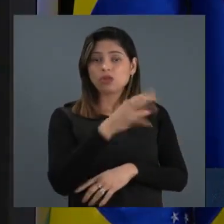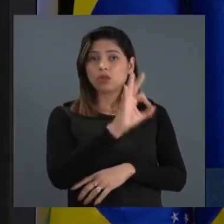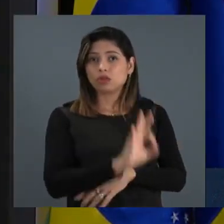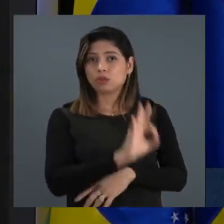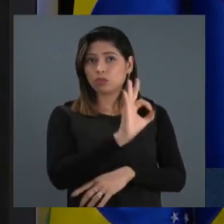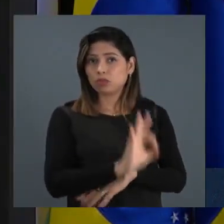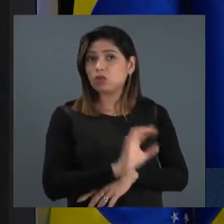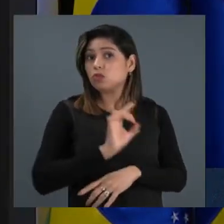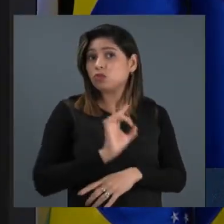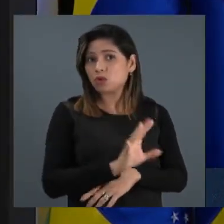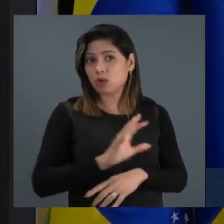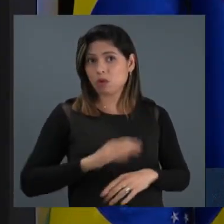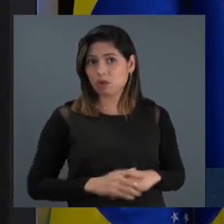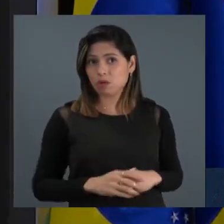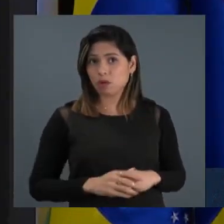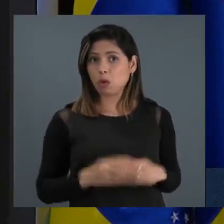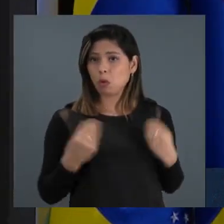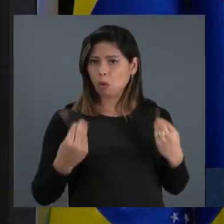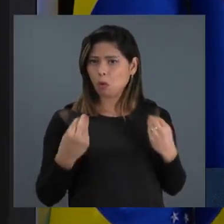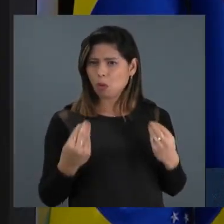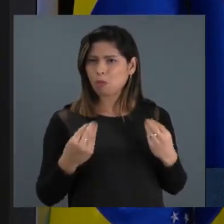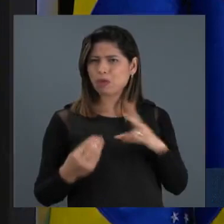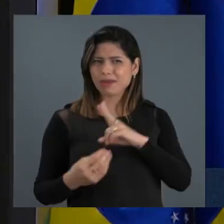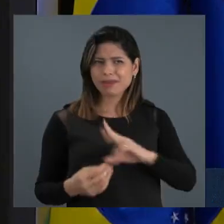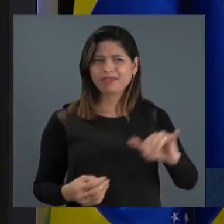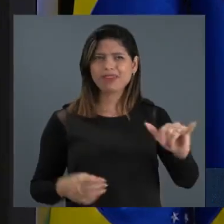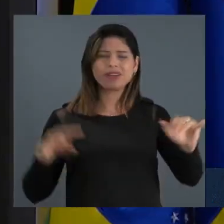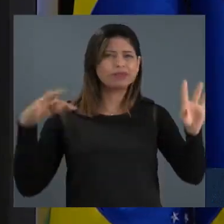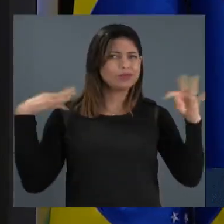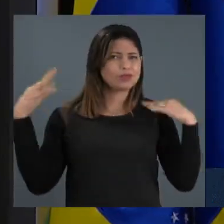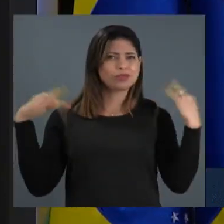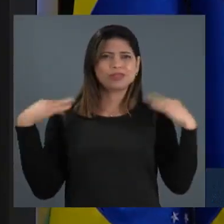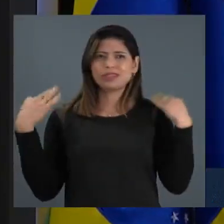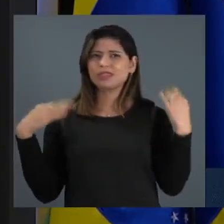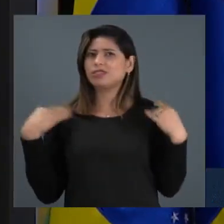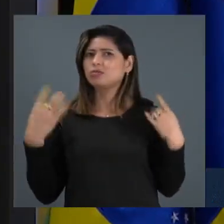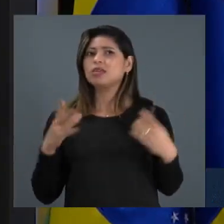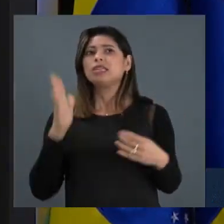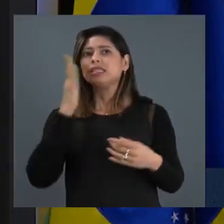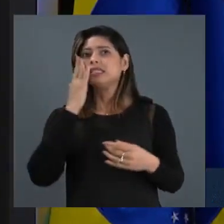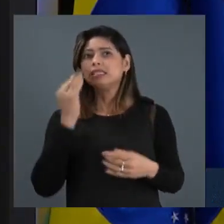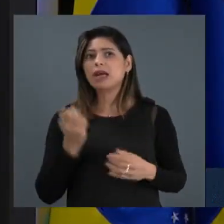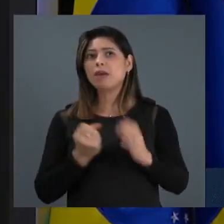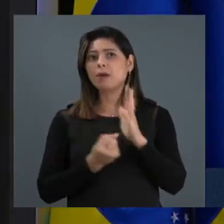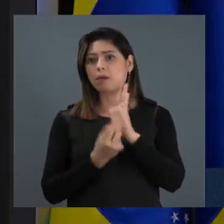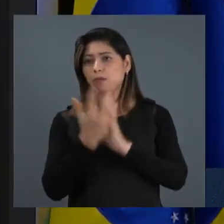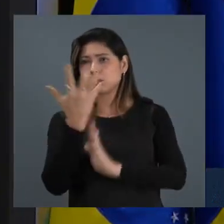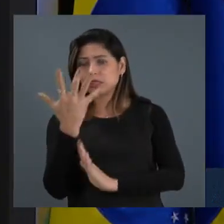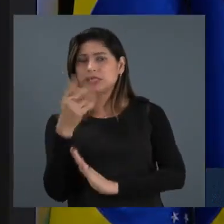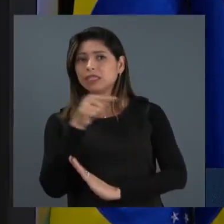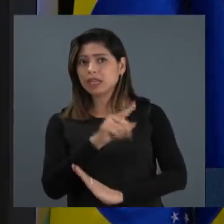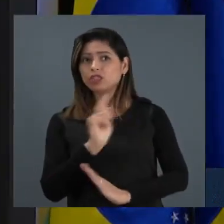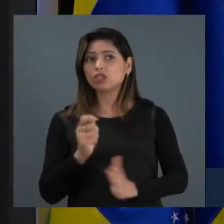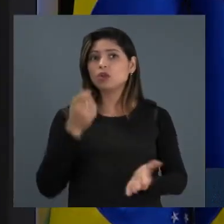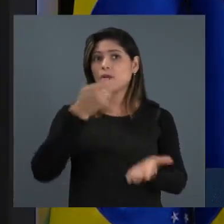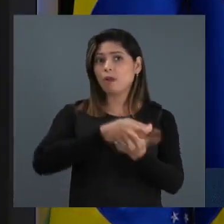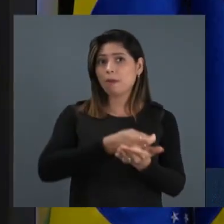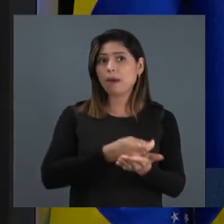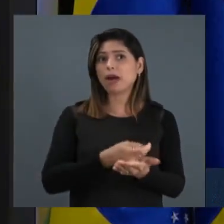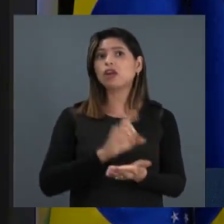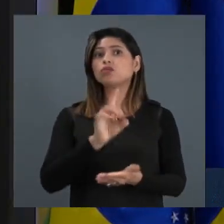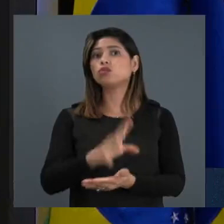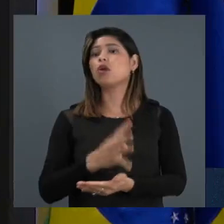estrangeiros apenas. Que coisa é essa que gera turismo? E tu sabe qual é o percentual dos que vão jogar nos cassinos que vão para Las Vegas?